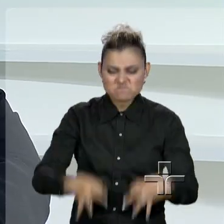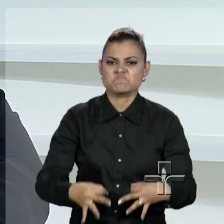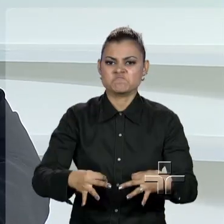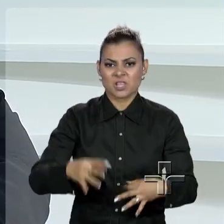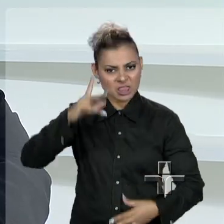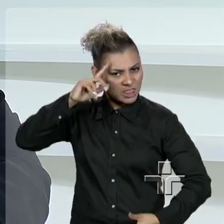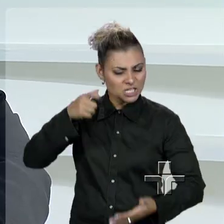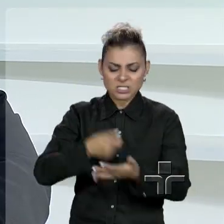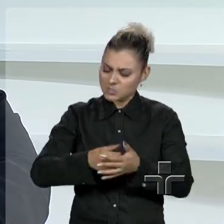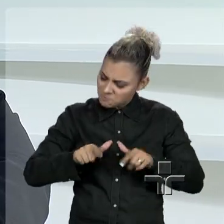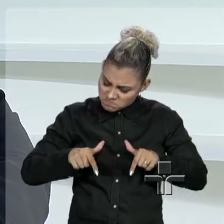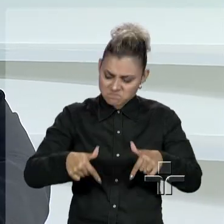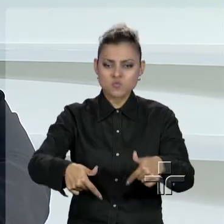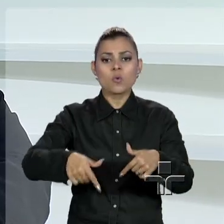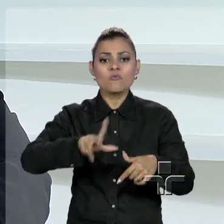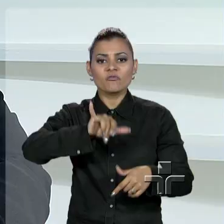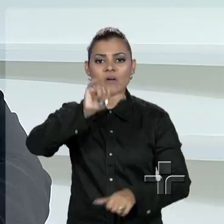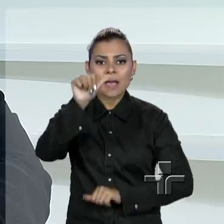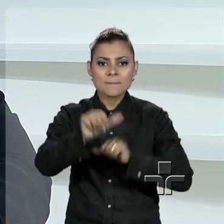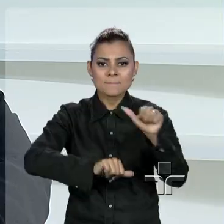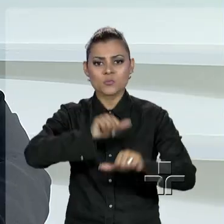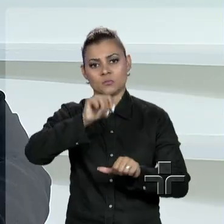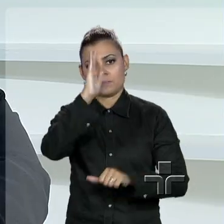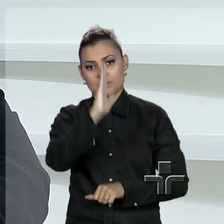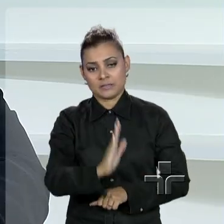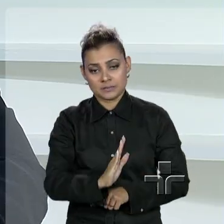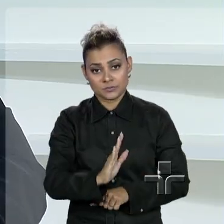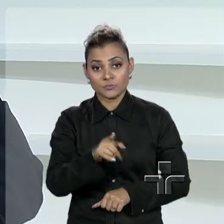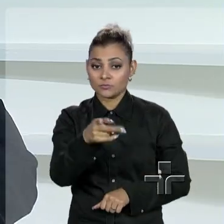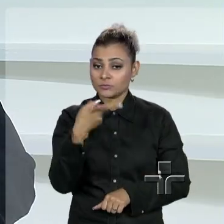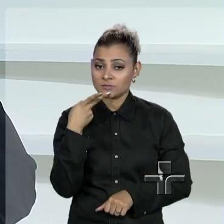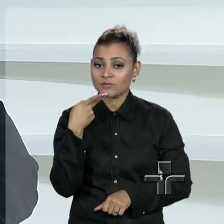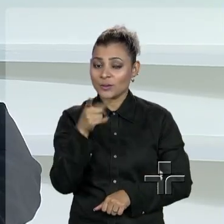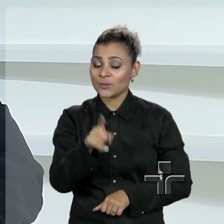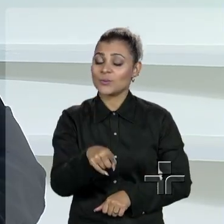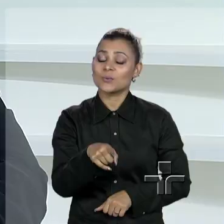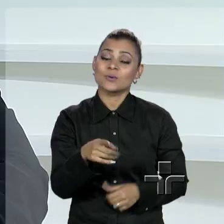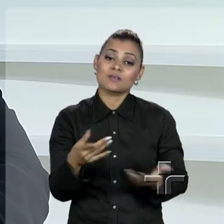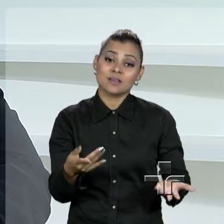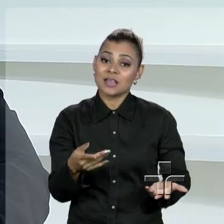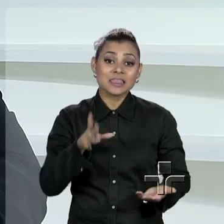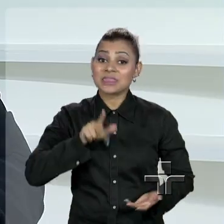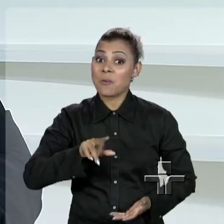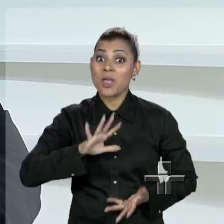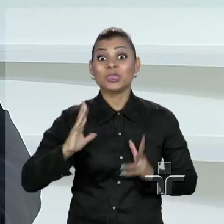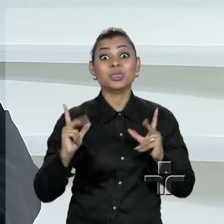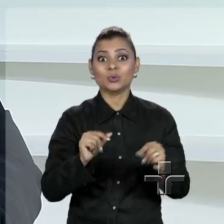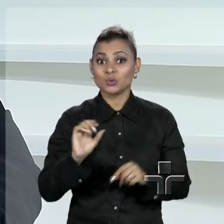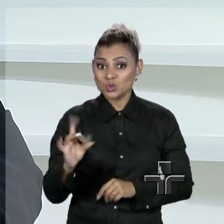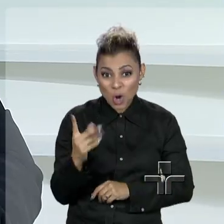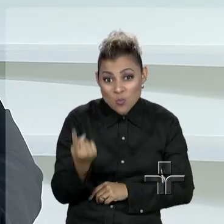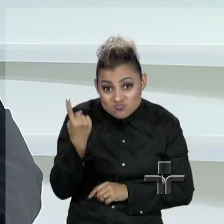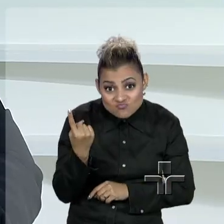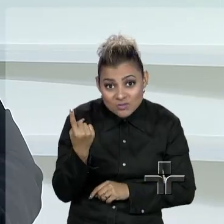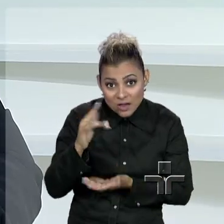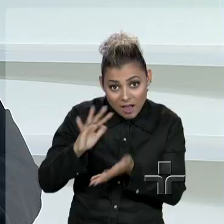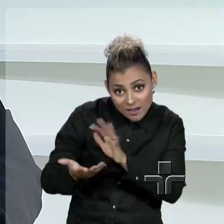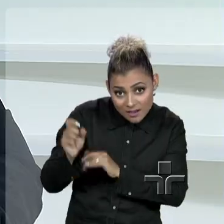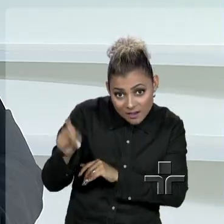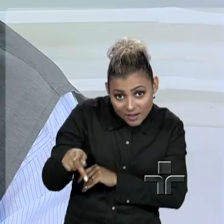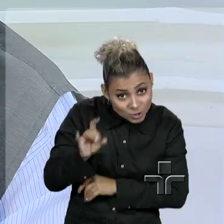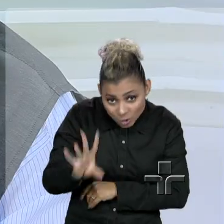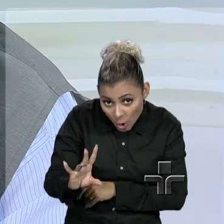enfim, o senhor já falou que não é, que é quase tudo, mas não é tudo, está